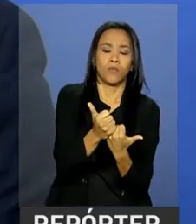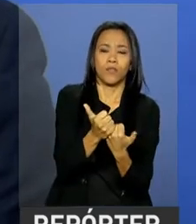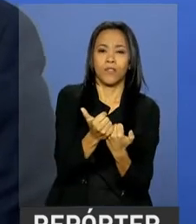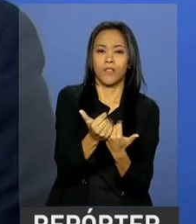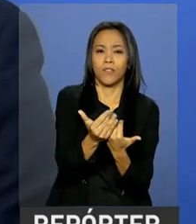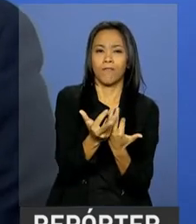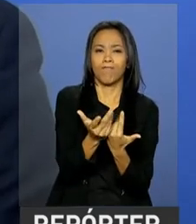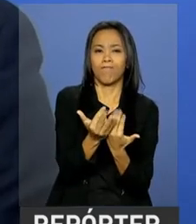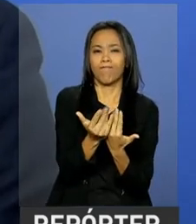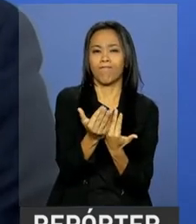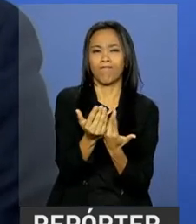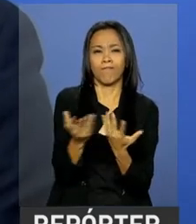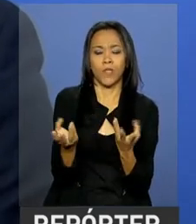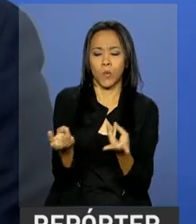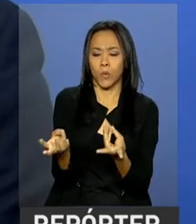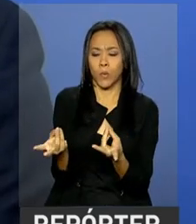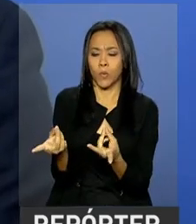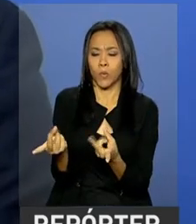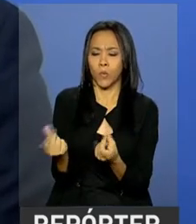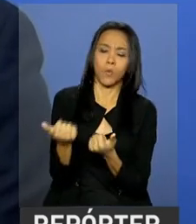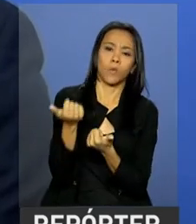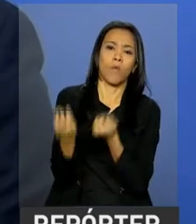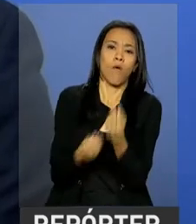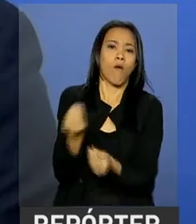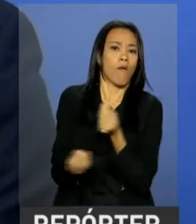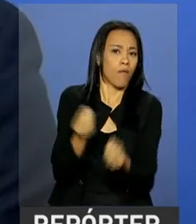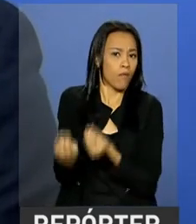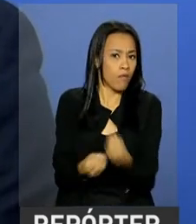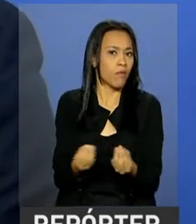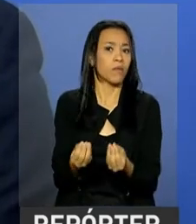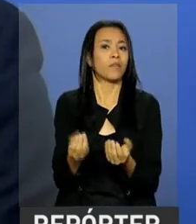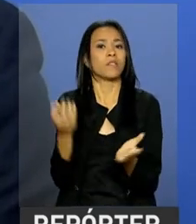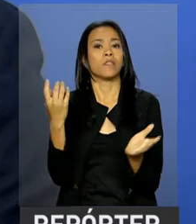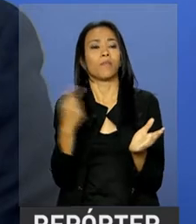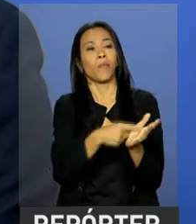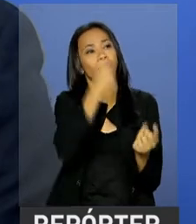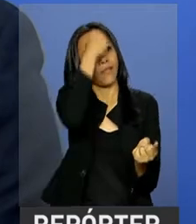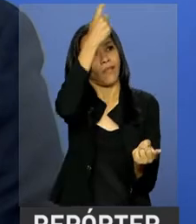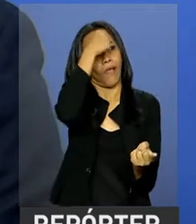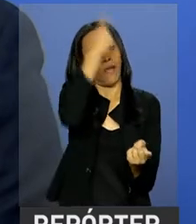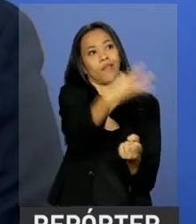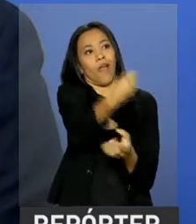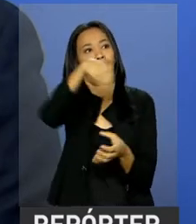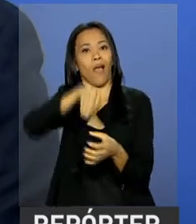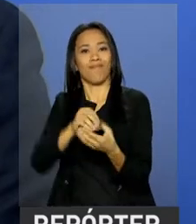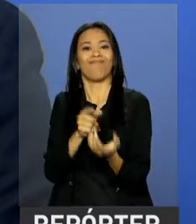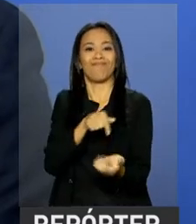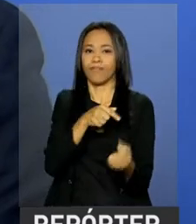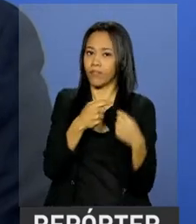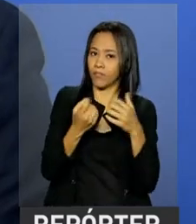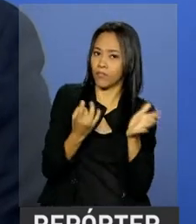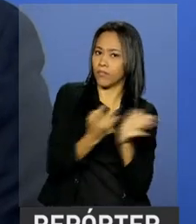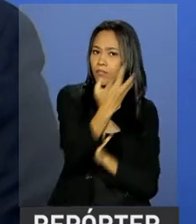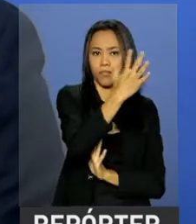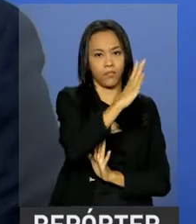da aritmética das 4 operações fundamentais pela ideologia. Ou seja,